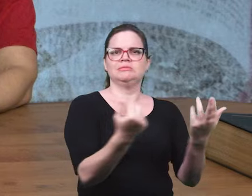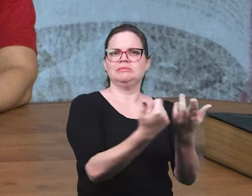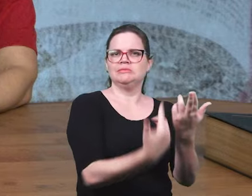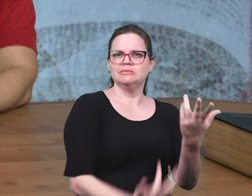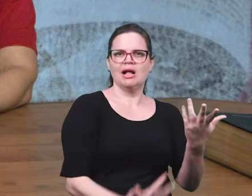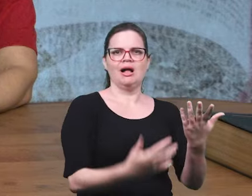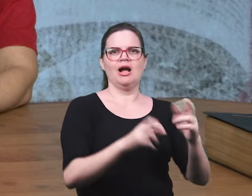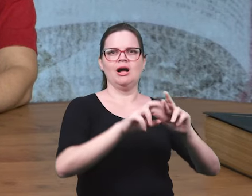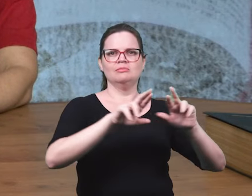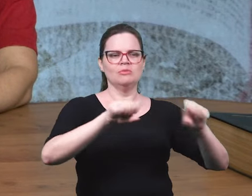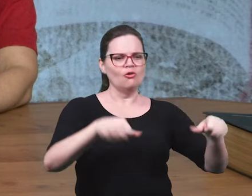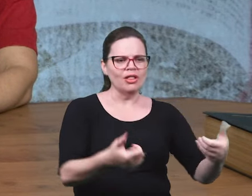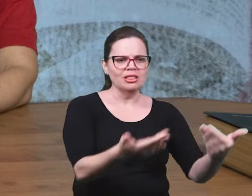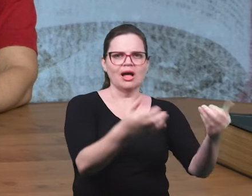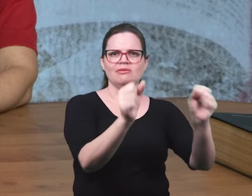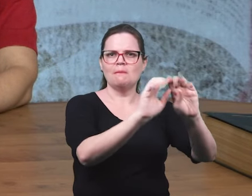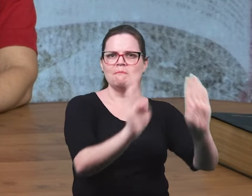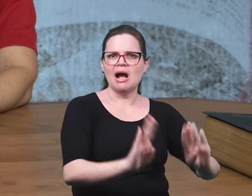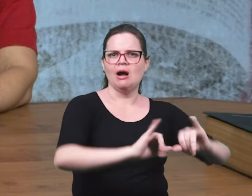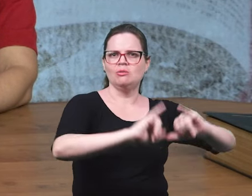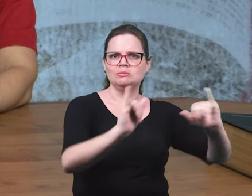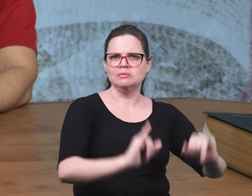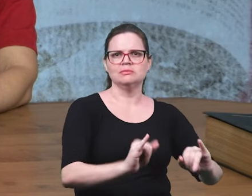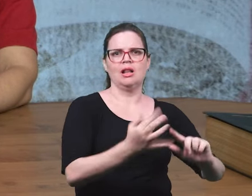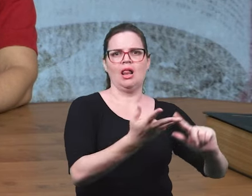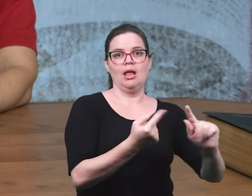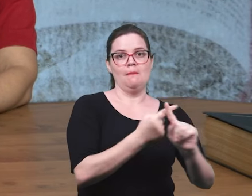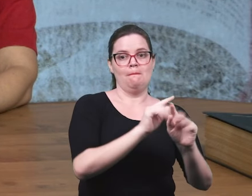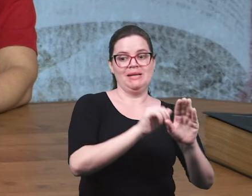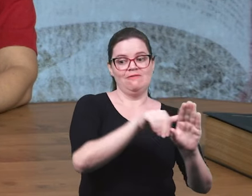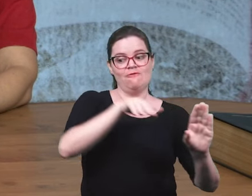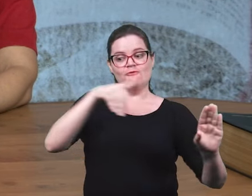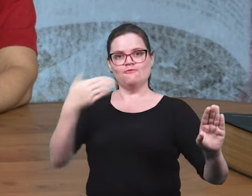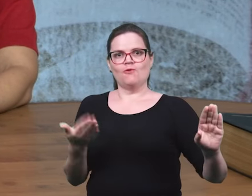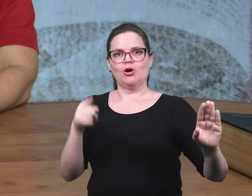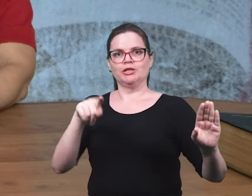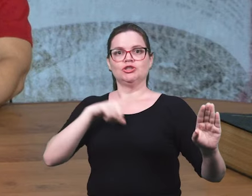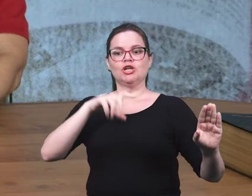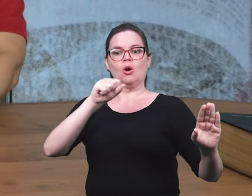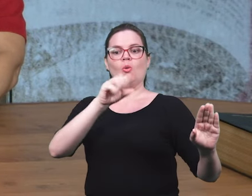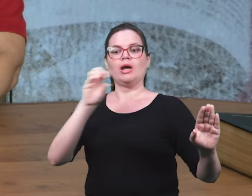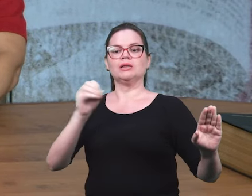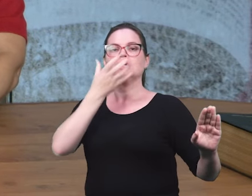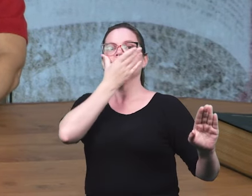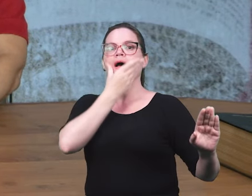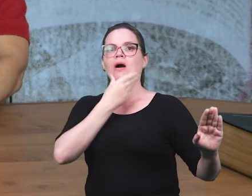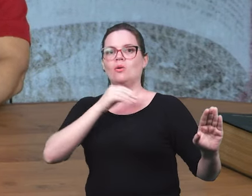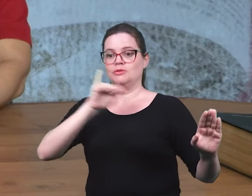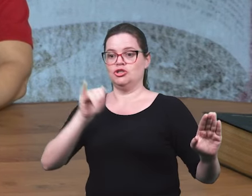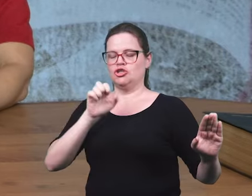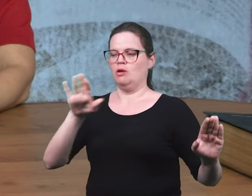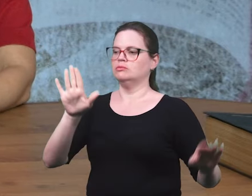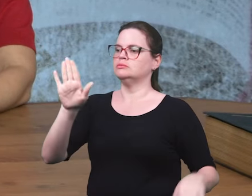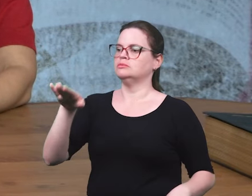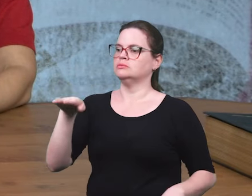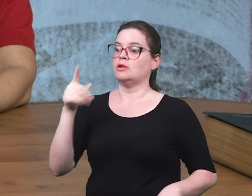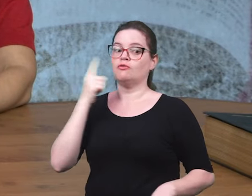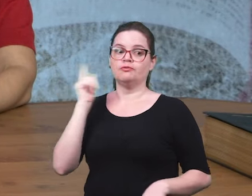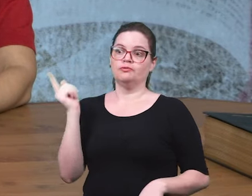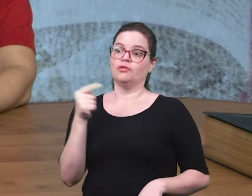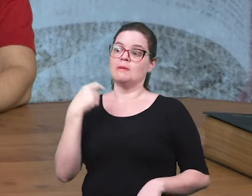Jeú preparou da parte de fora 80 homens e disse-lhes: se